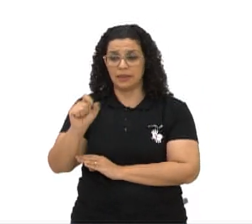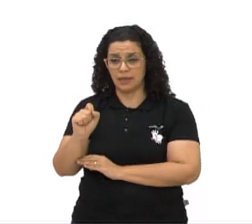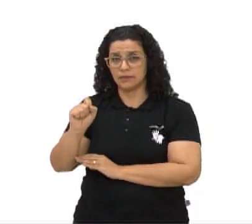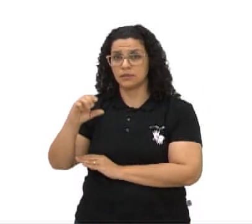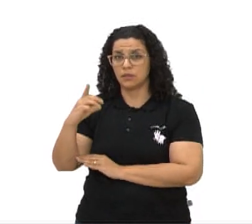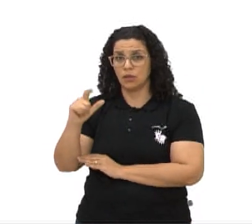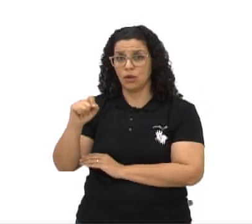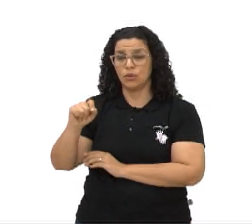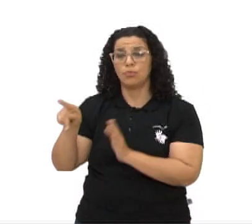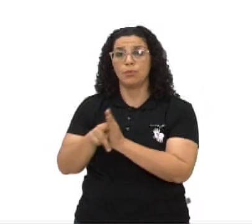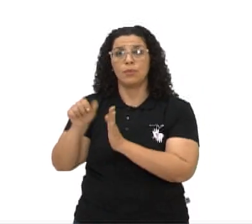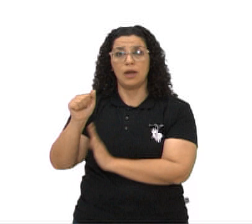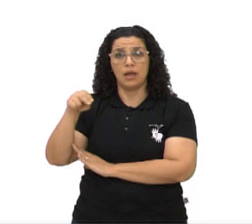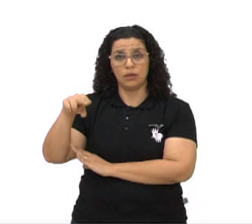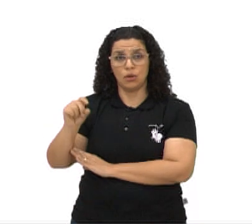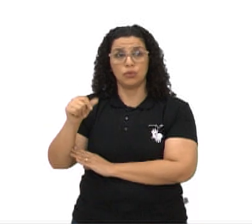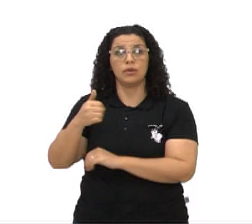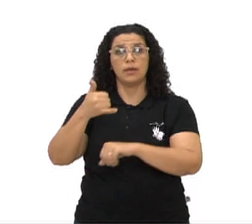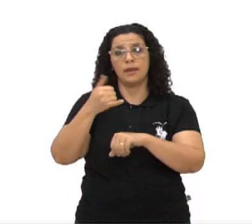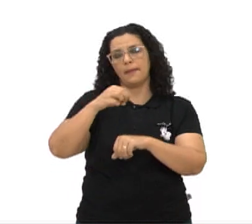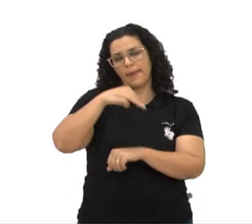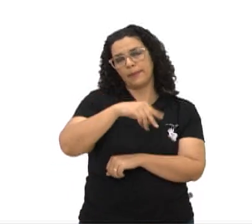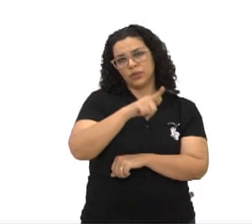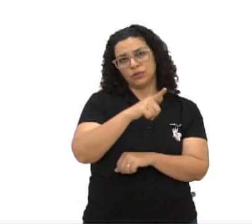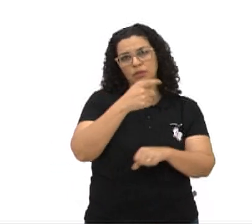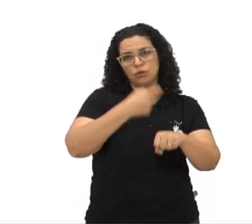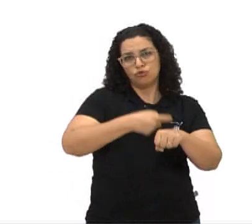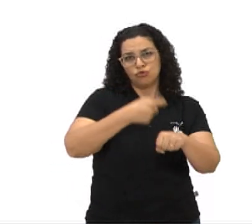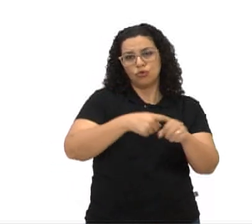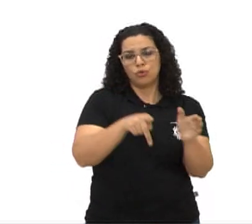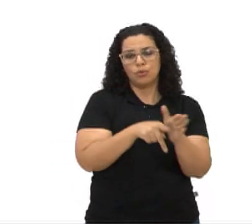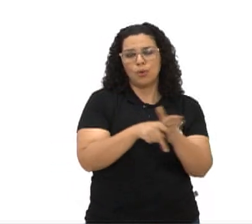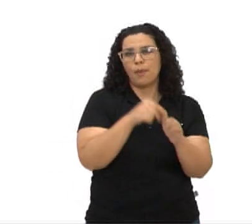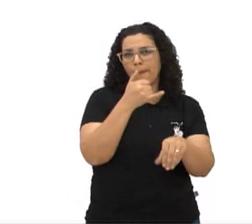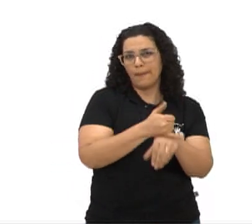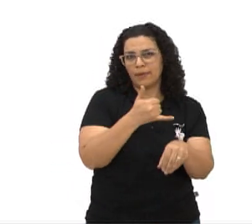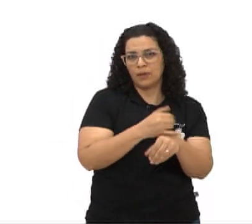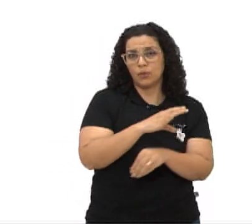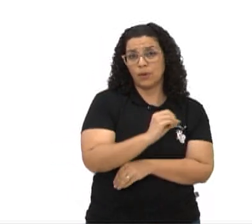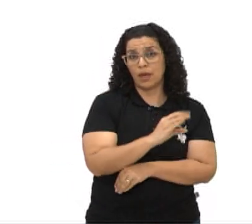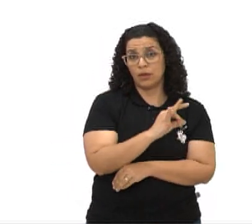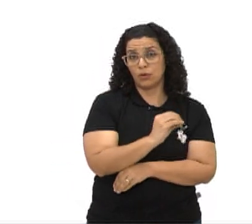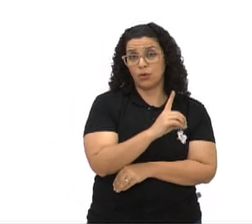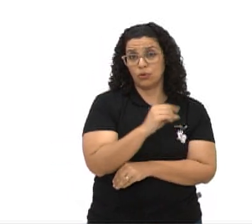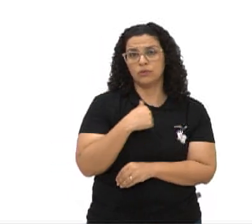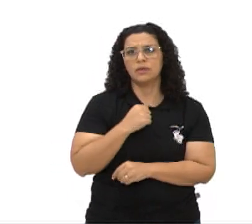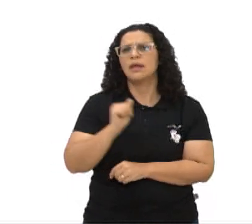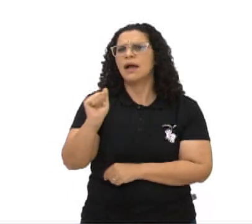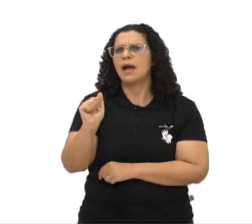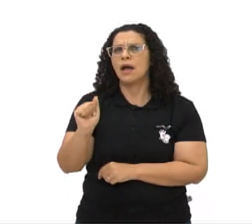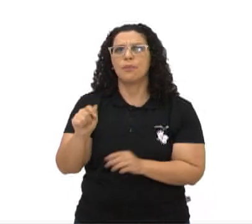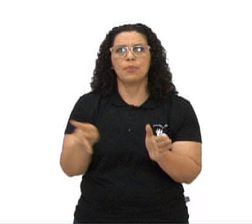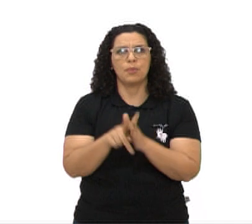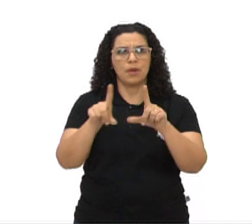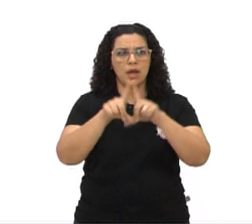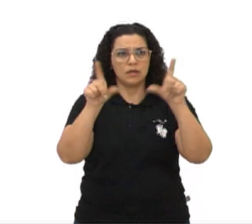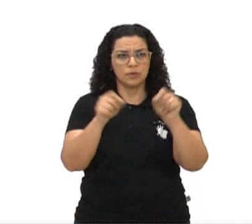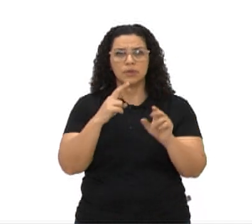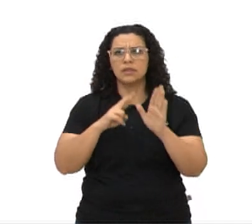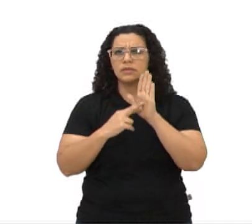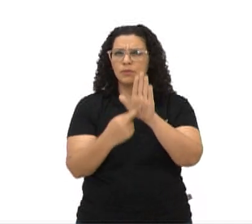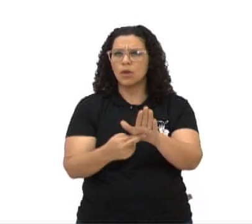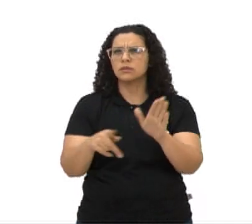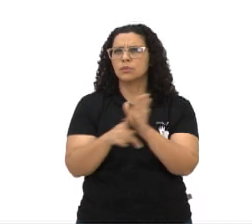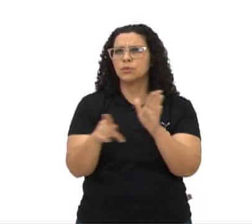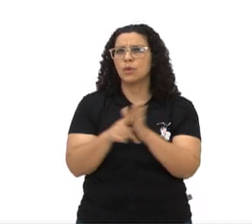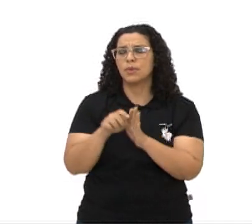no anodo e magnésio metálico no cátodo. Para tal processo, indique. Letra A, as equações que representam